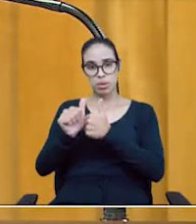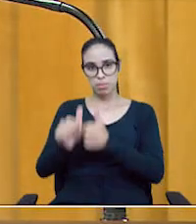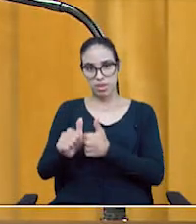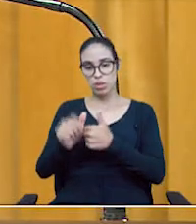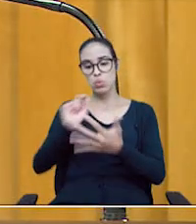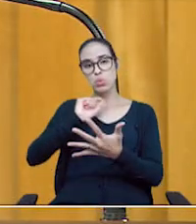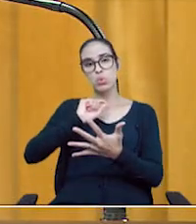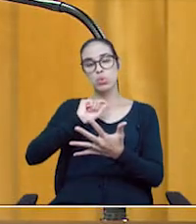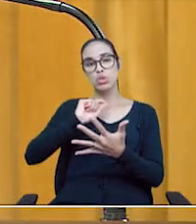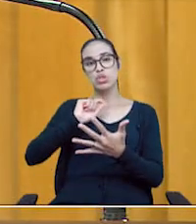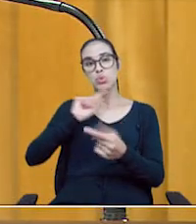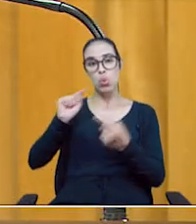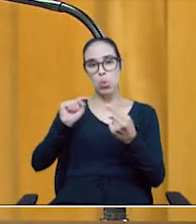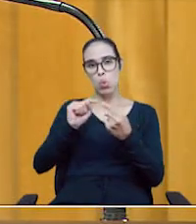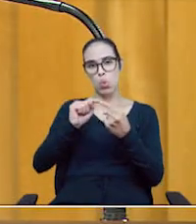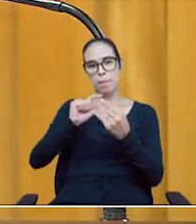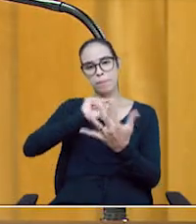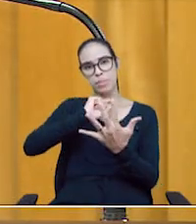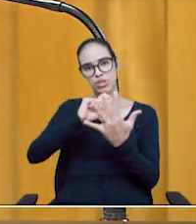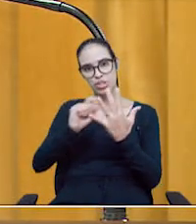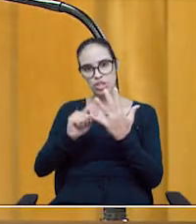Desenvolvimento Sustentável, ou a Agenda